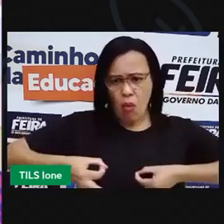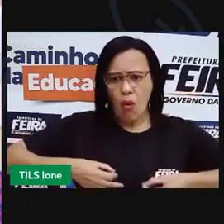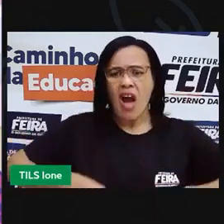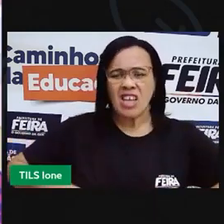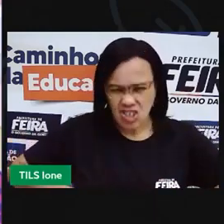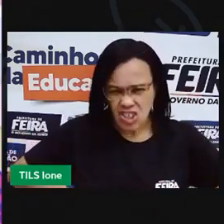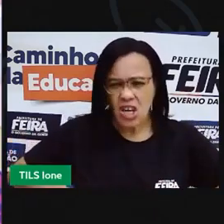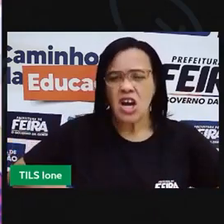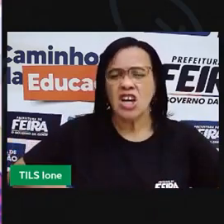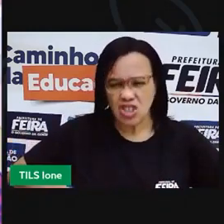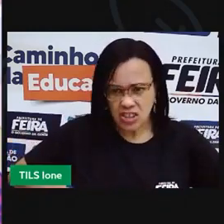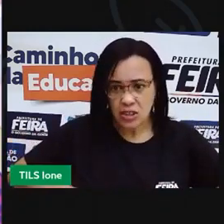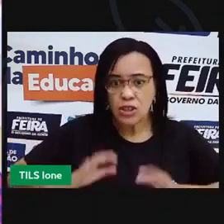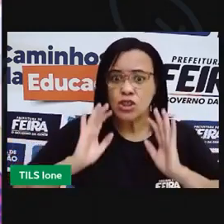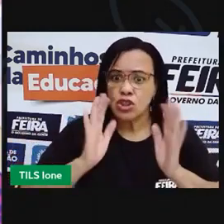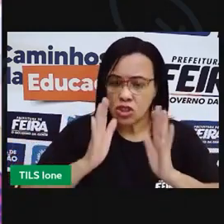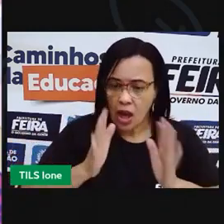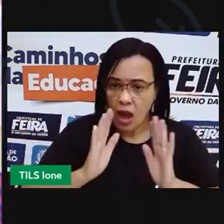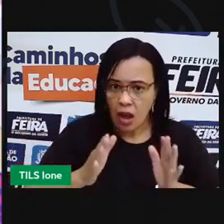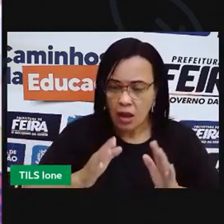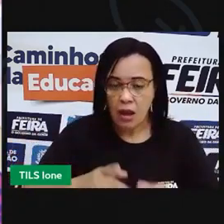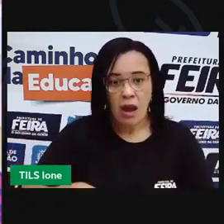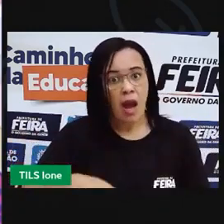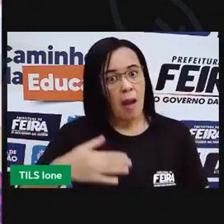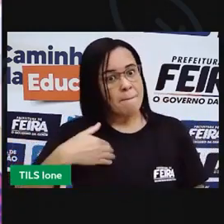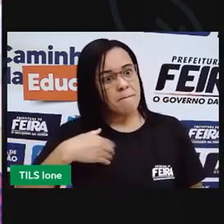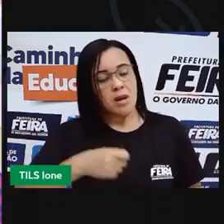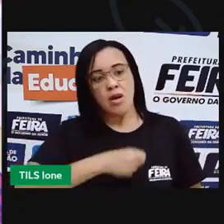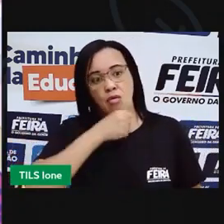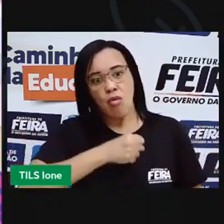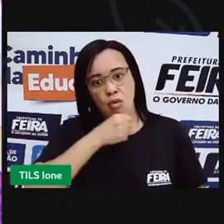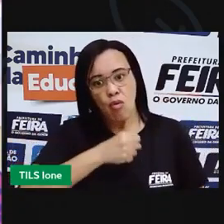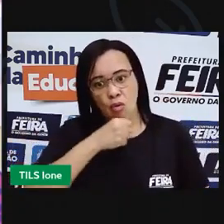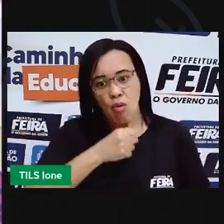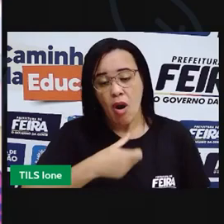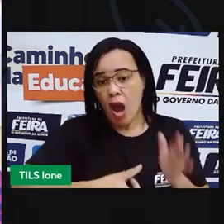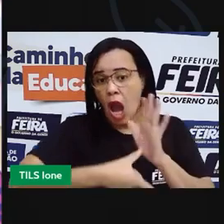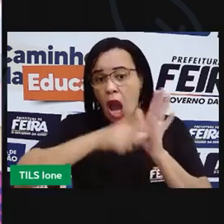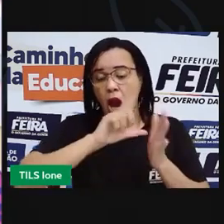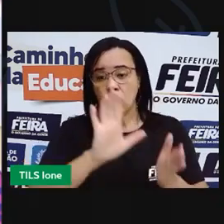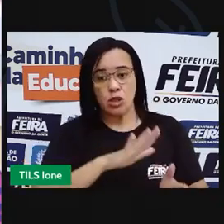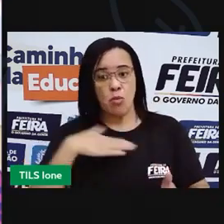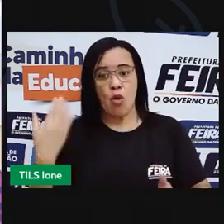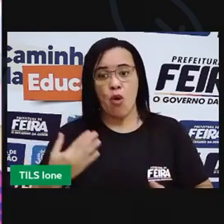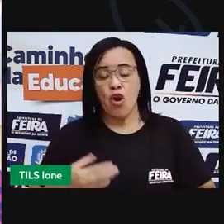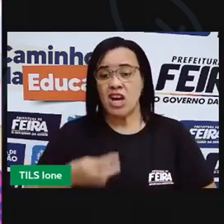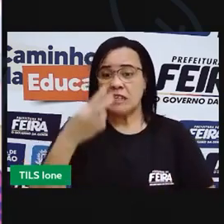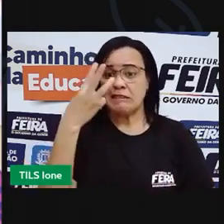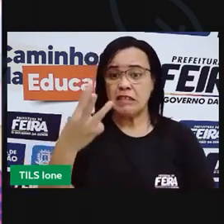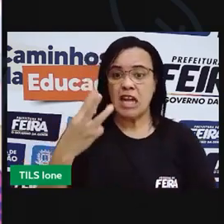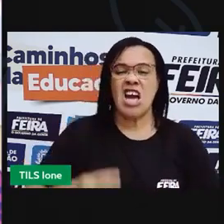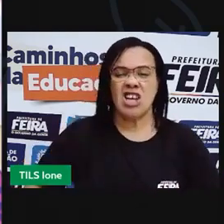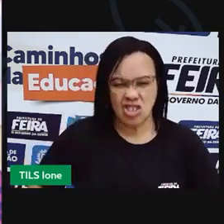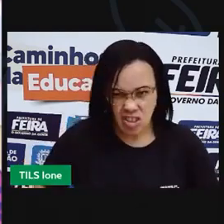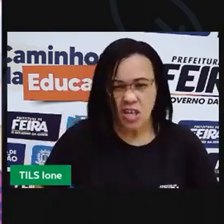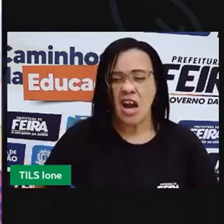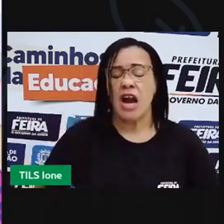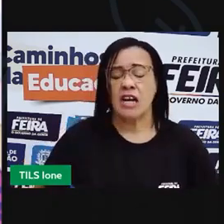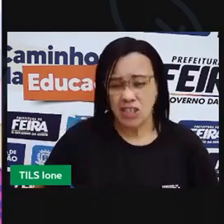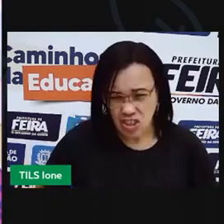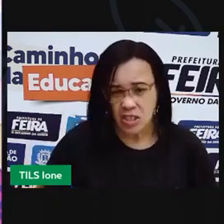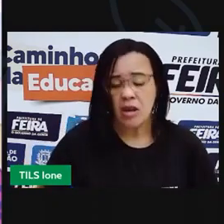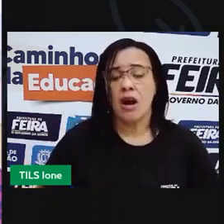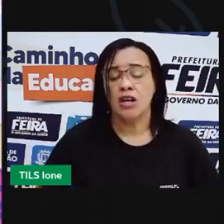espirrou? Meu avô, quando morreu, espirrou 3 vezes.